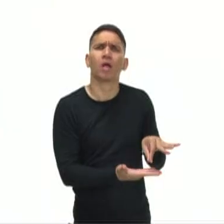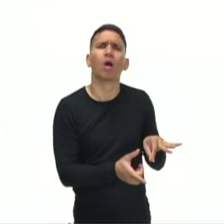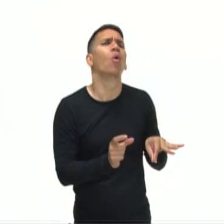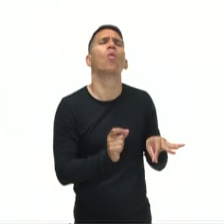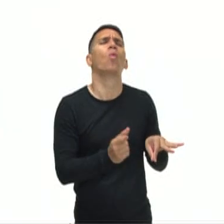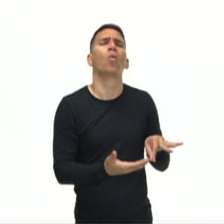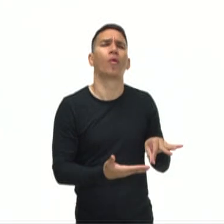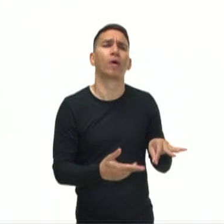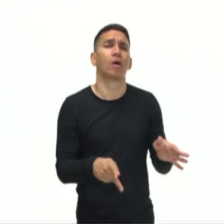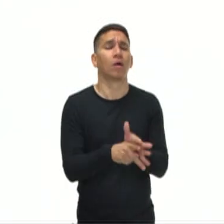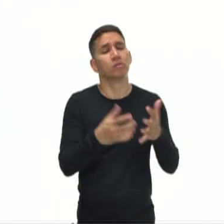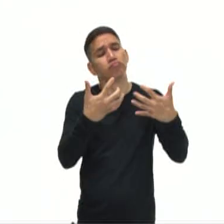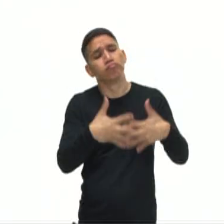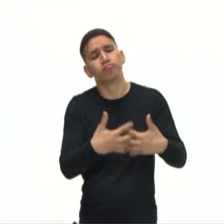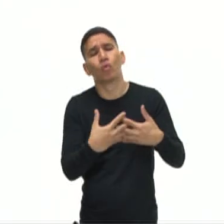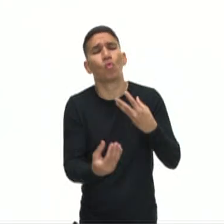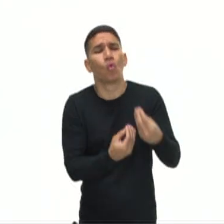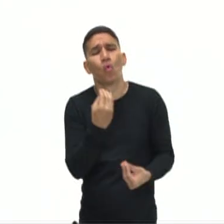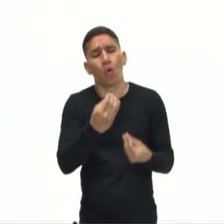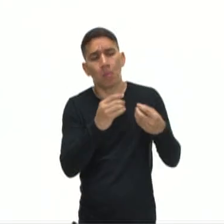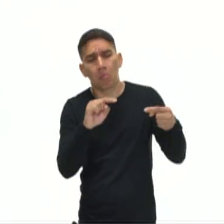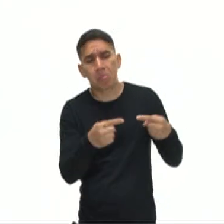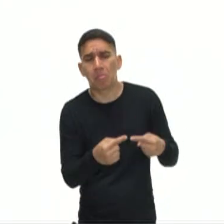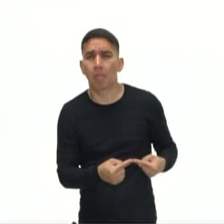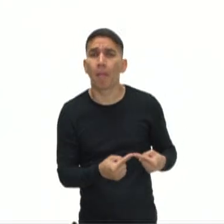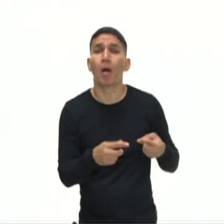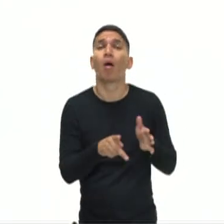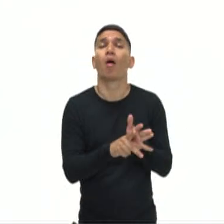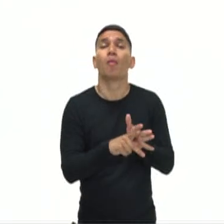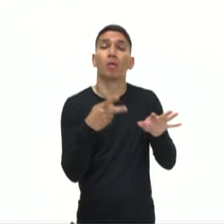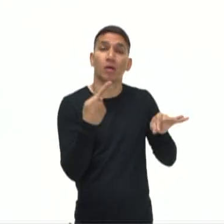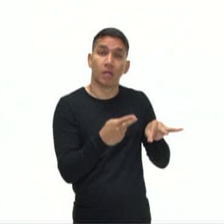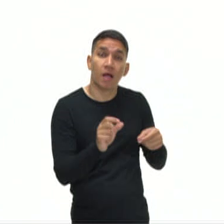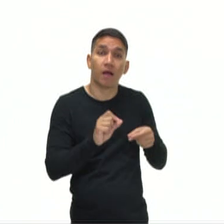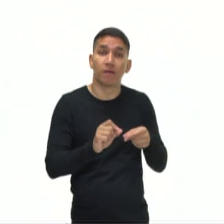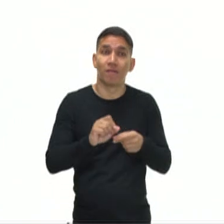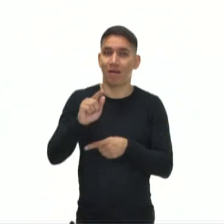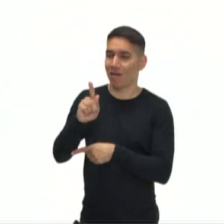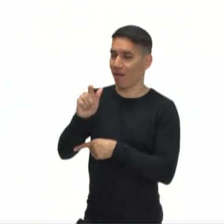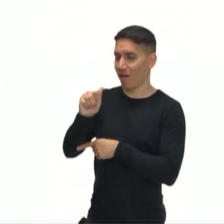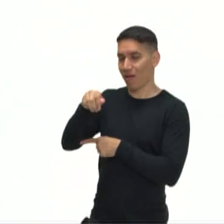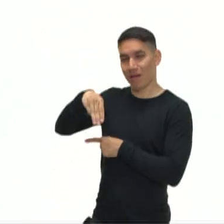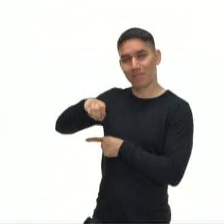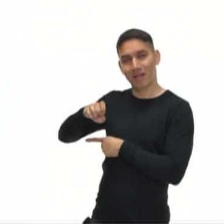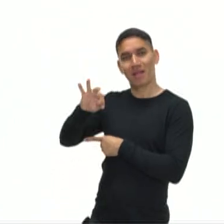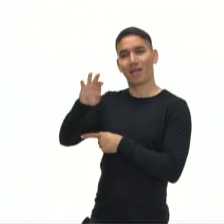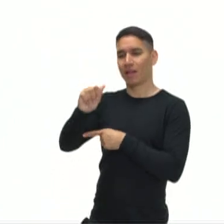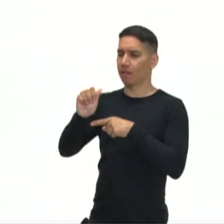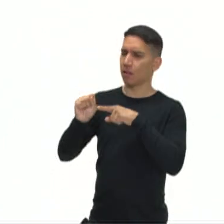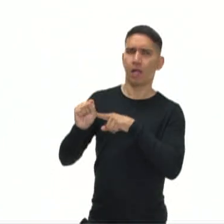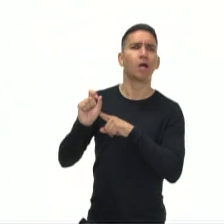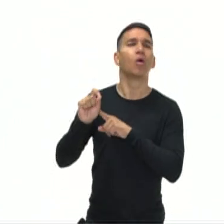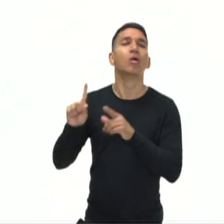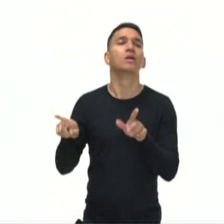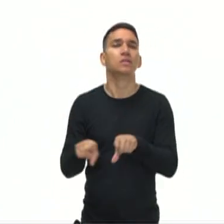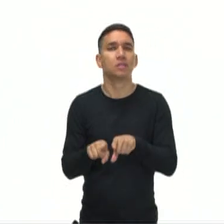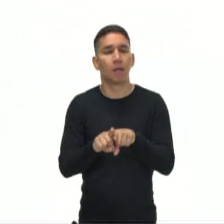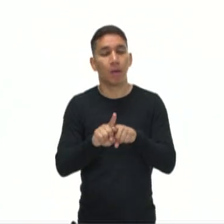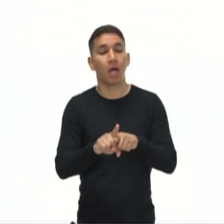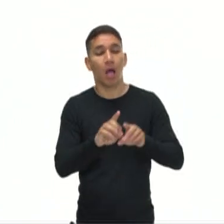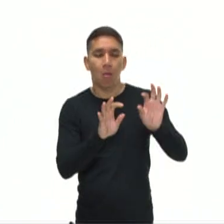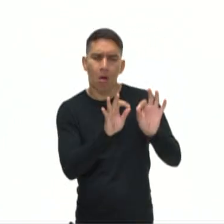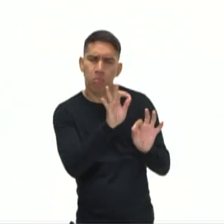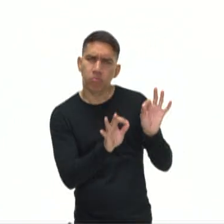A função do sistema genital feminino é a produção de gametas. Além disso, esse sistema